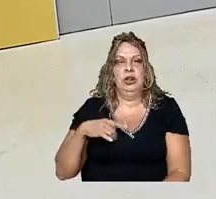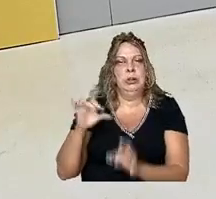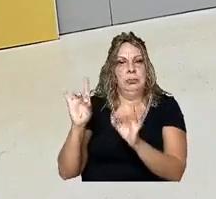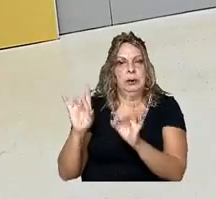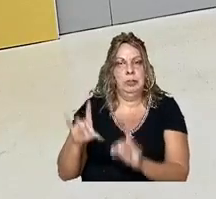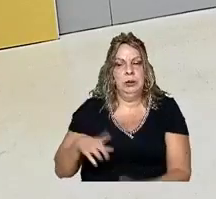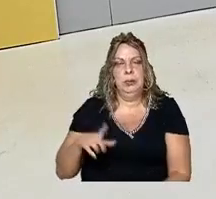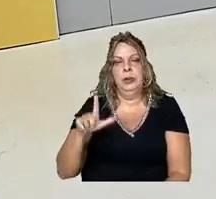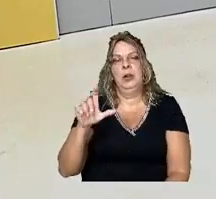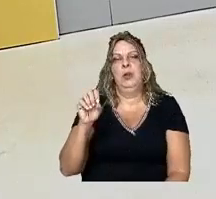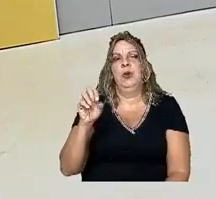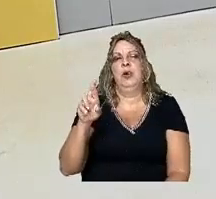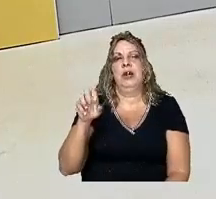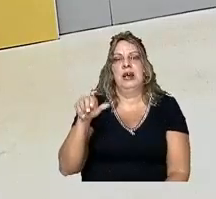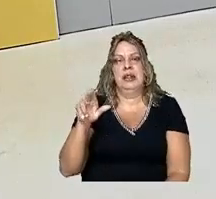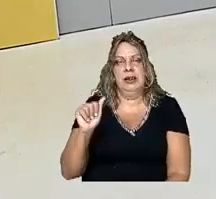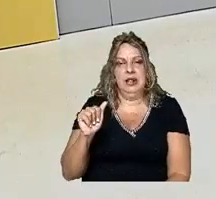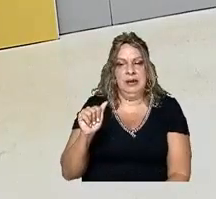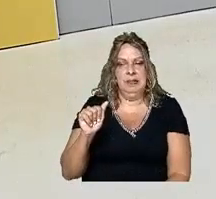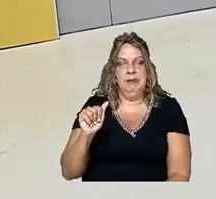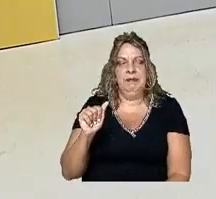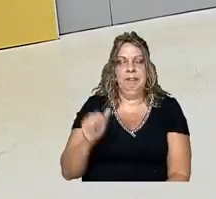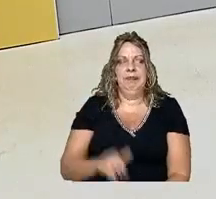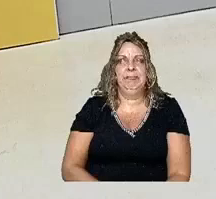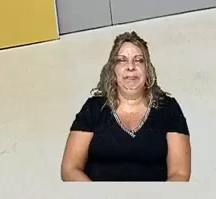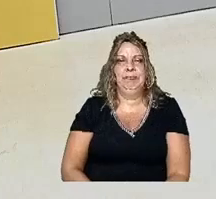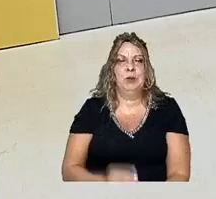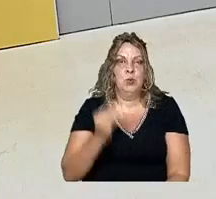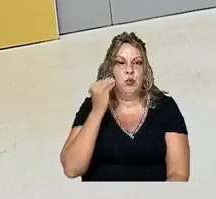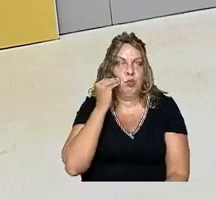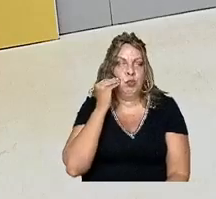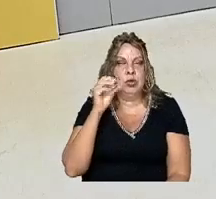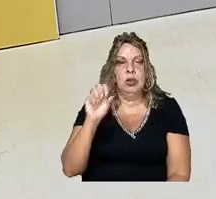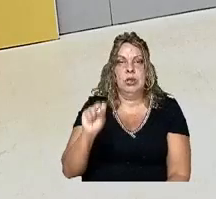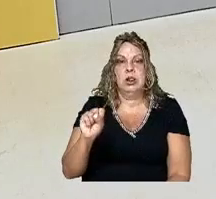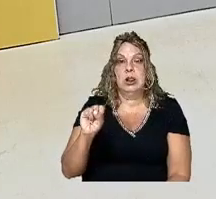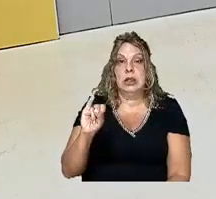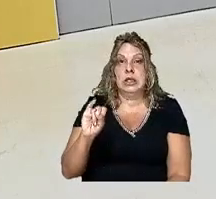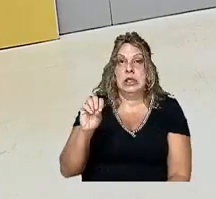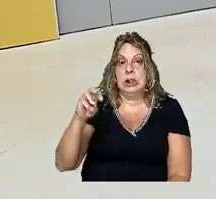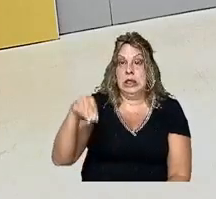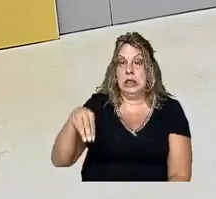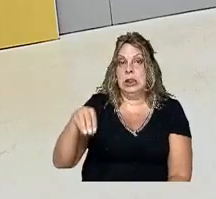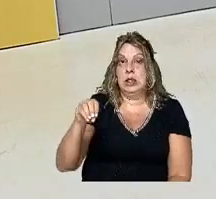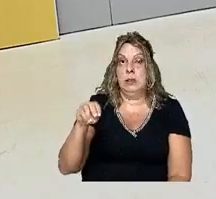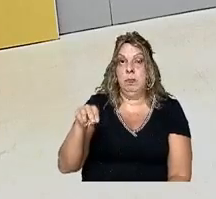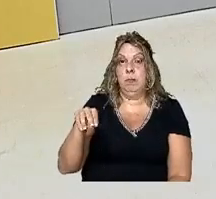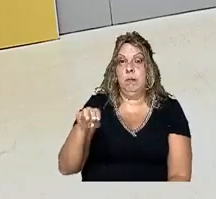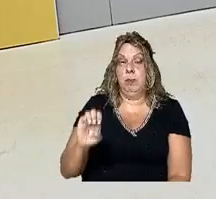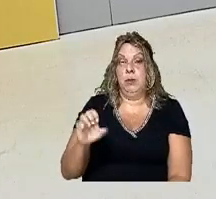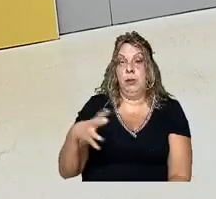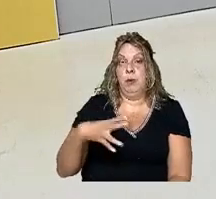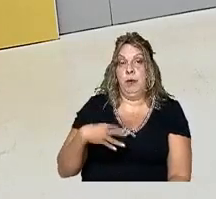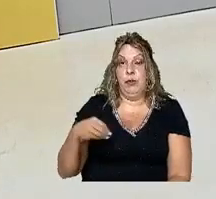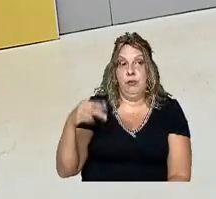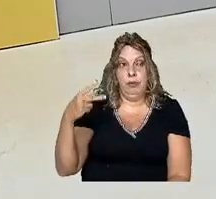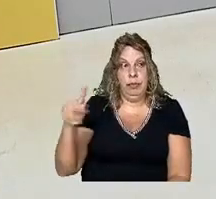especiais. Lorena, Rafaela, na expectativa aí, né? Beijo pra Simone de Tapera. Um abraço pros filhos dela,